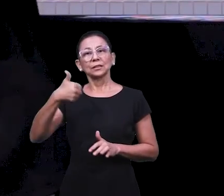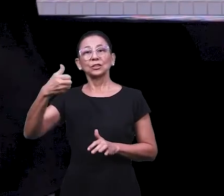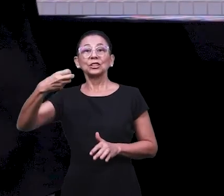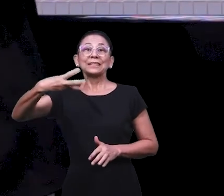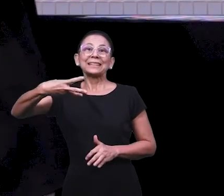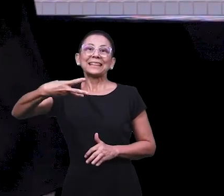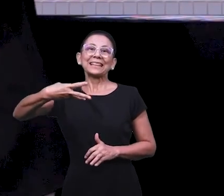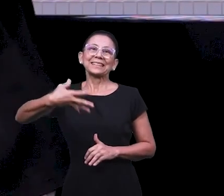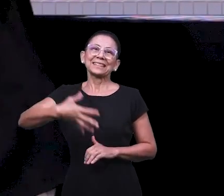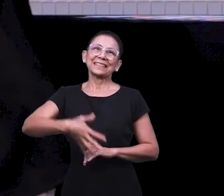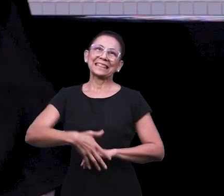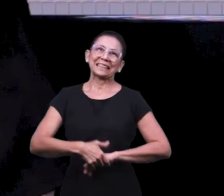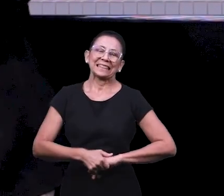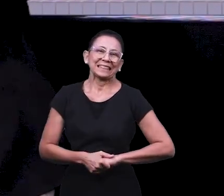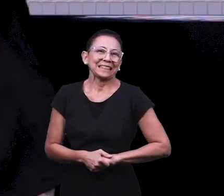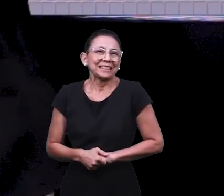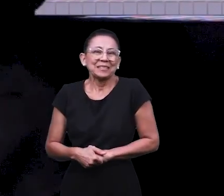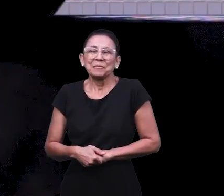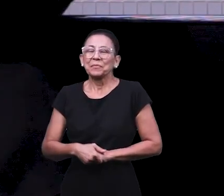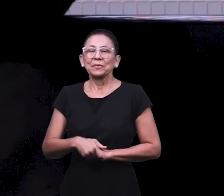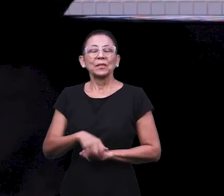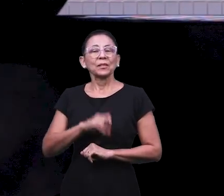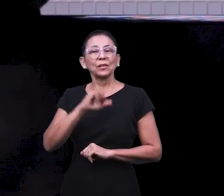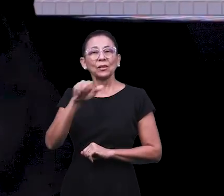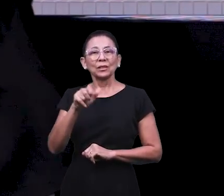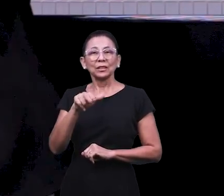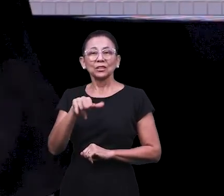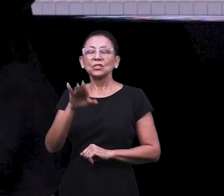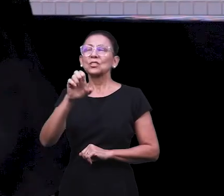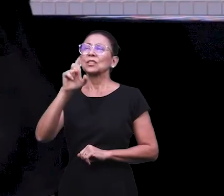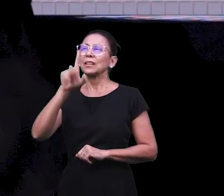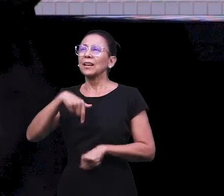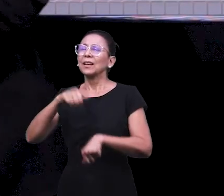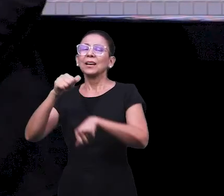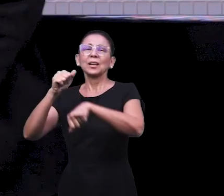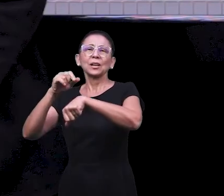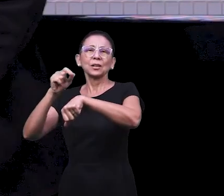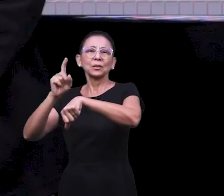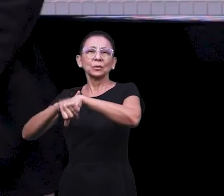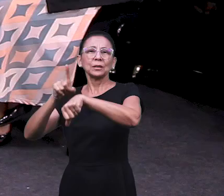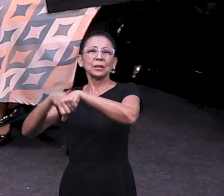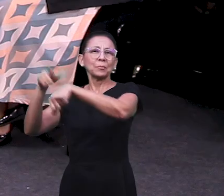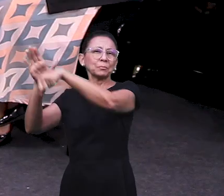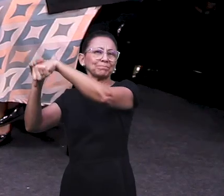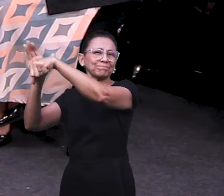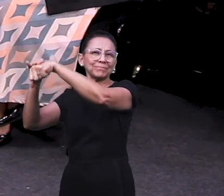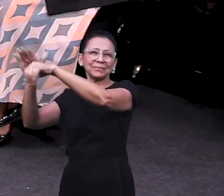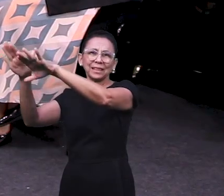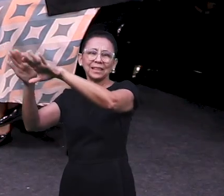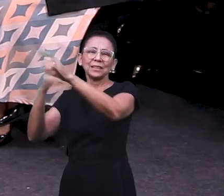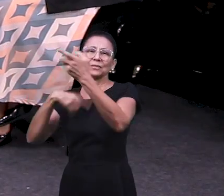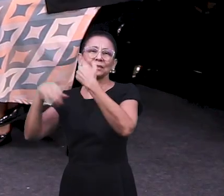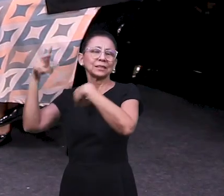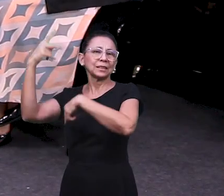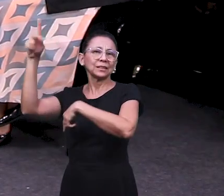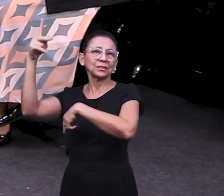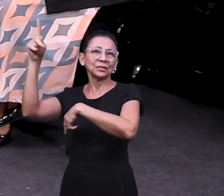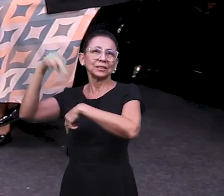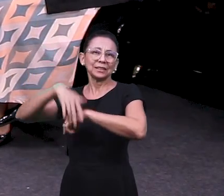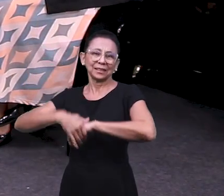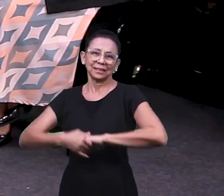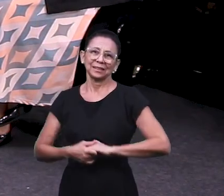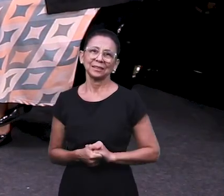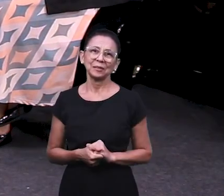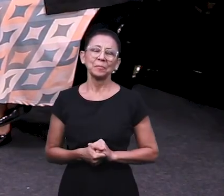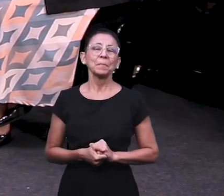E ela falou assim, Jane, realmente é no tempo dele, é o que o hino fala, né? No momento dele, quando ele quiser, ele faz. Então, esse hino vem nessa experiência da